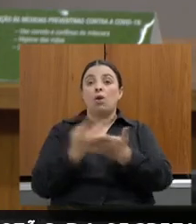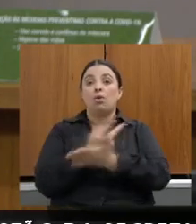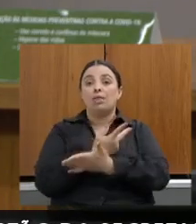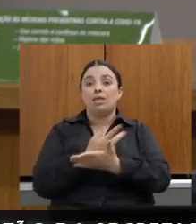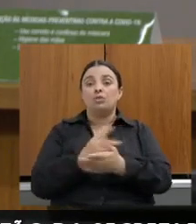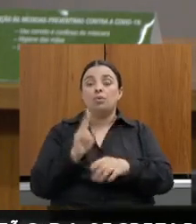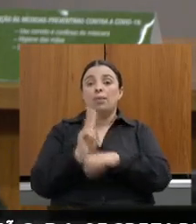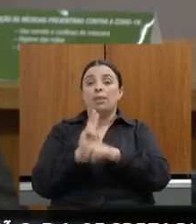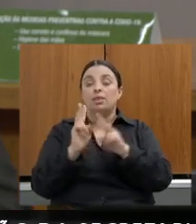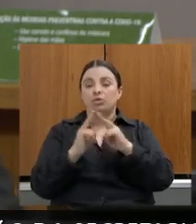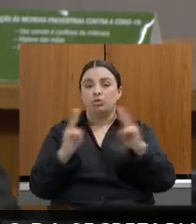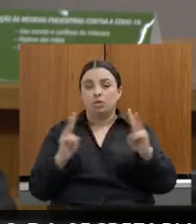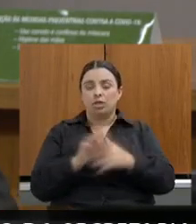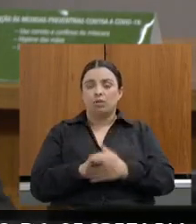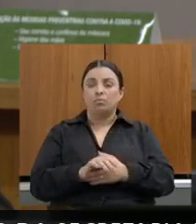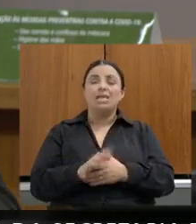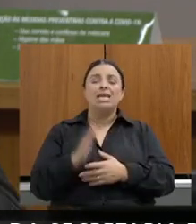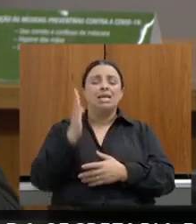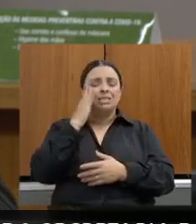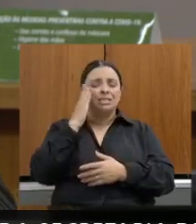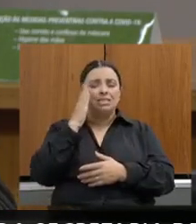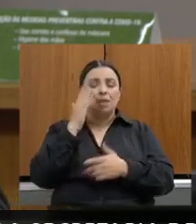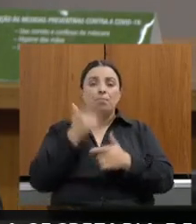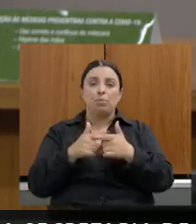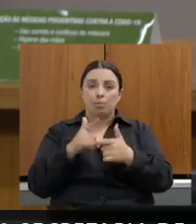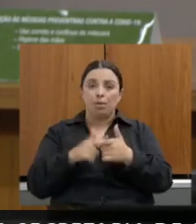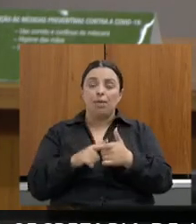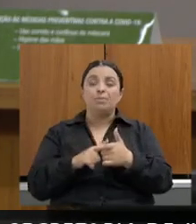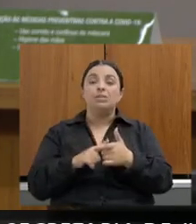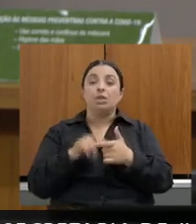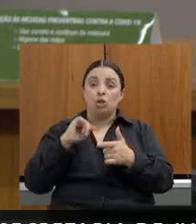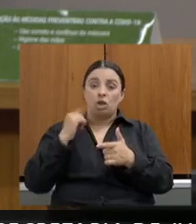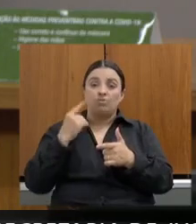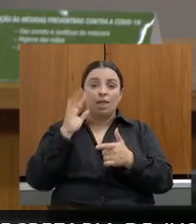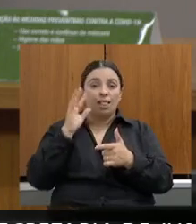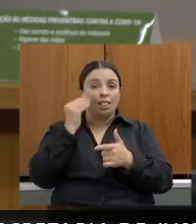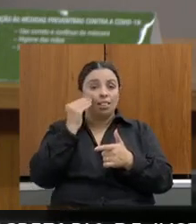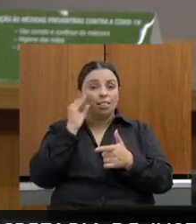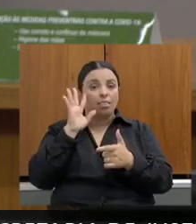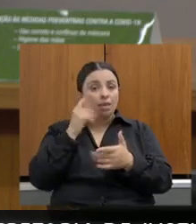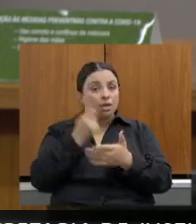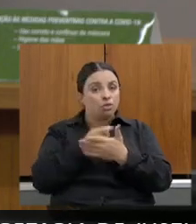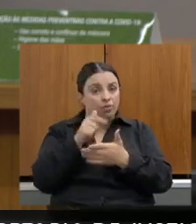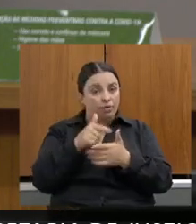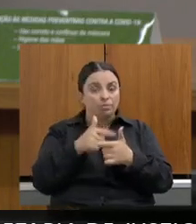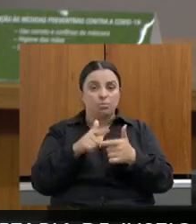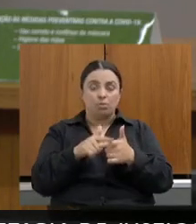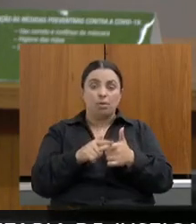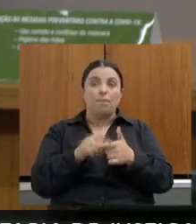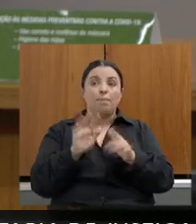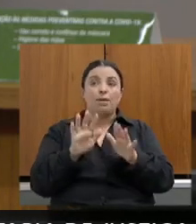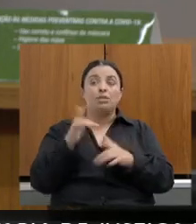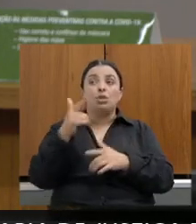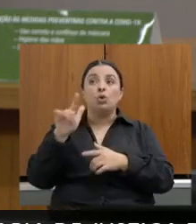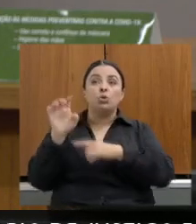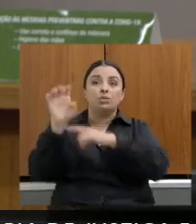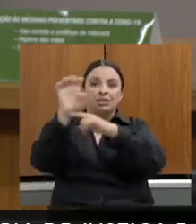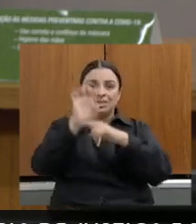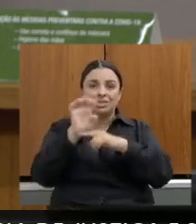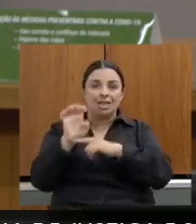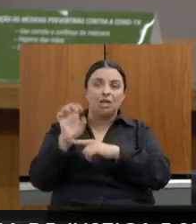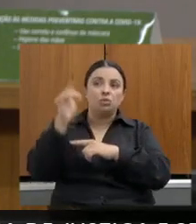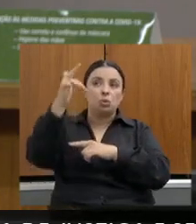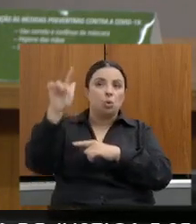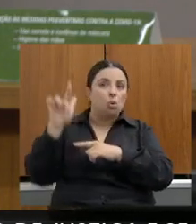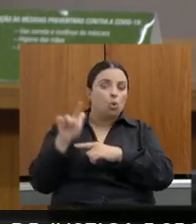problemas existem e nós haveremos de solucionar e outros estados do país não apenas Minas Gerais alguns